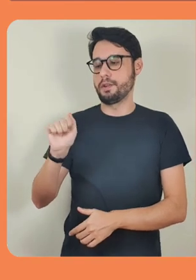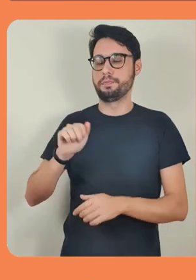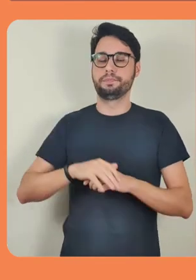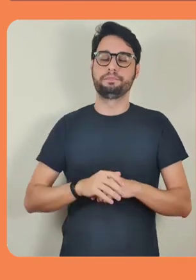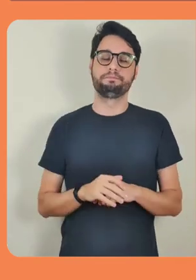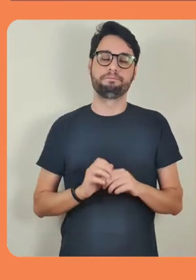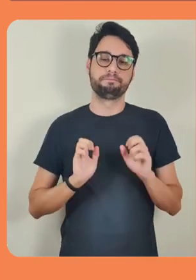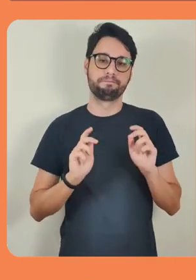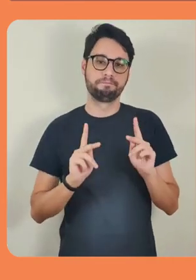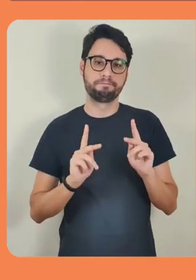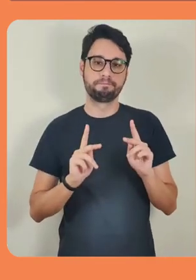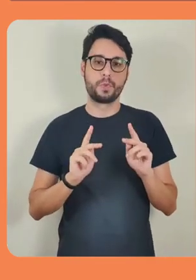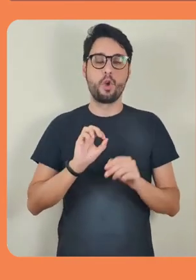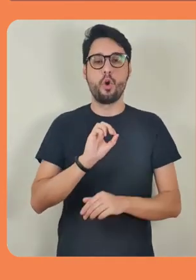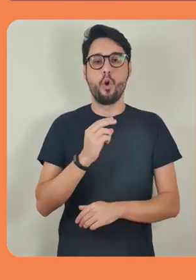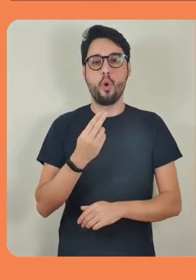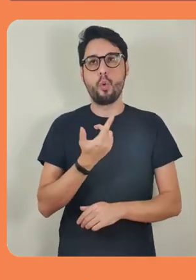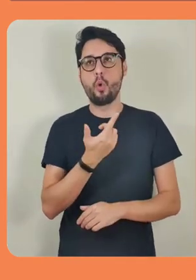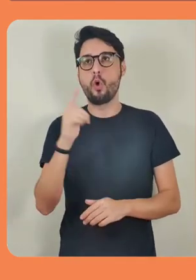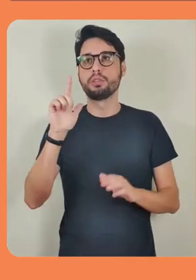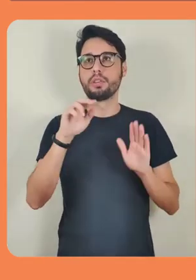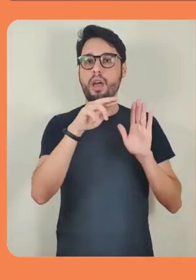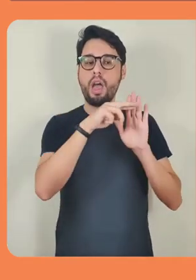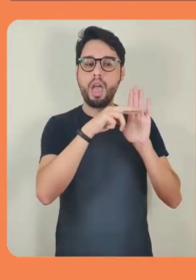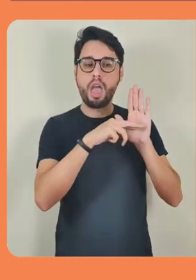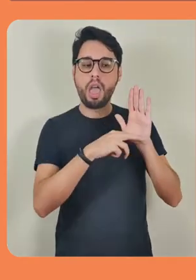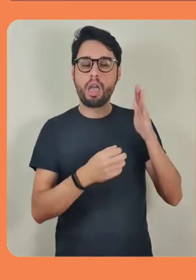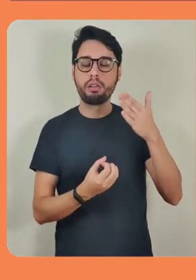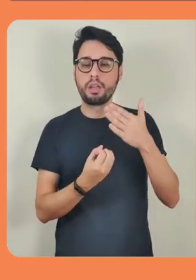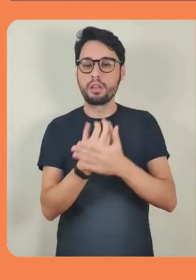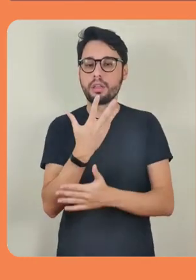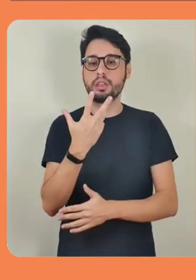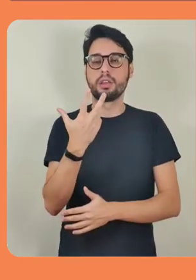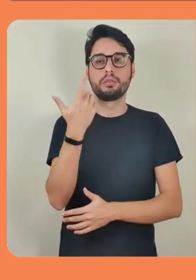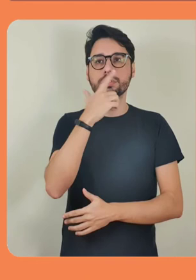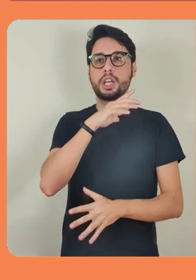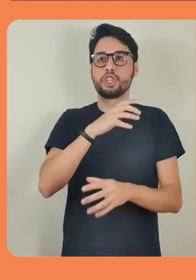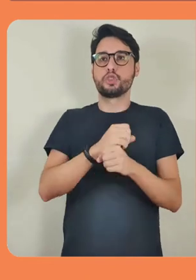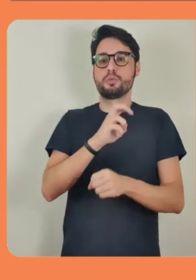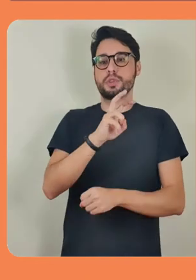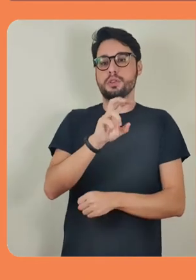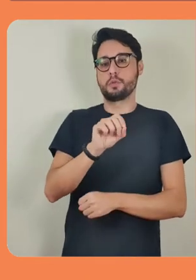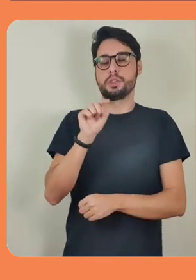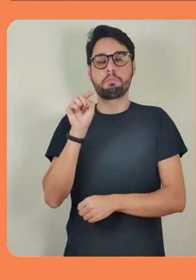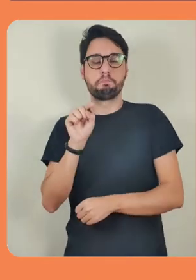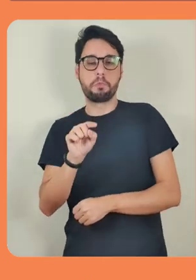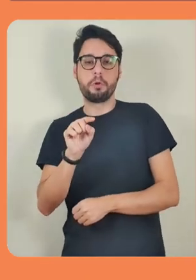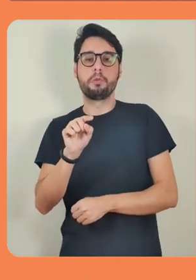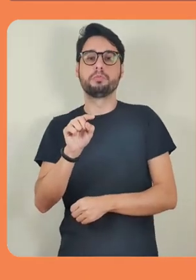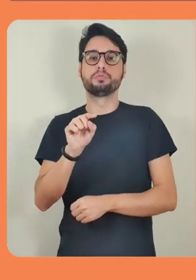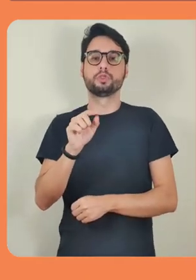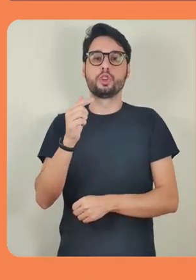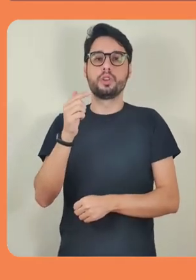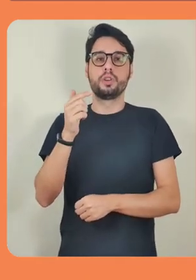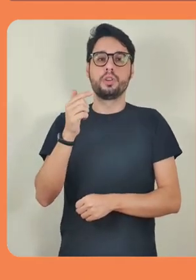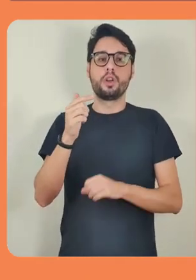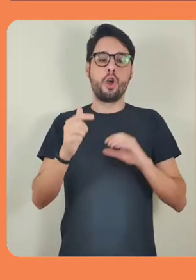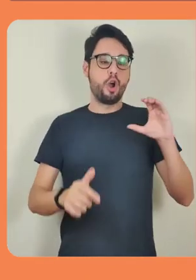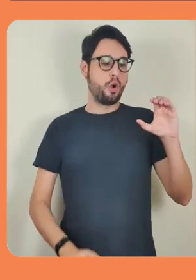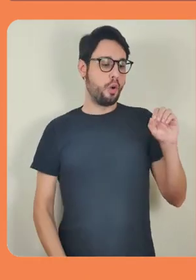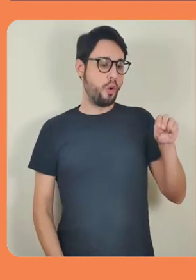específica é a primeira tarefa Tá certo poderíamos ficar mais uma regra para